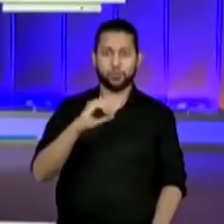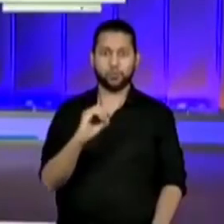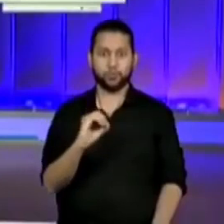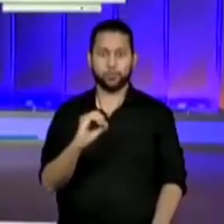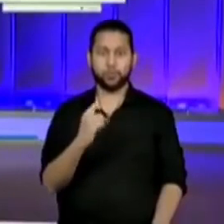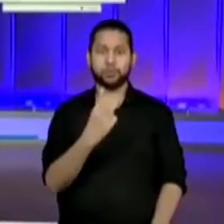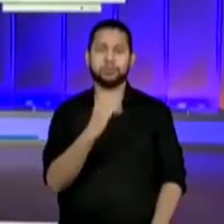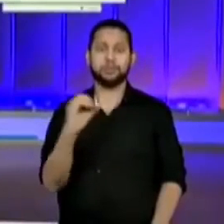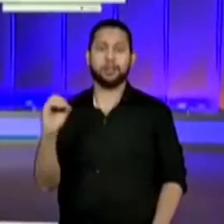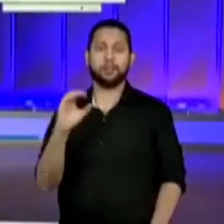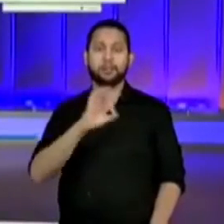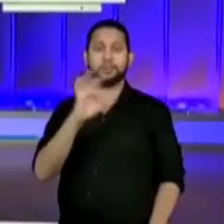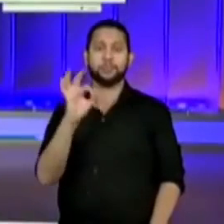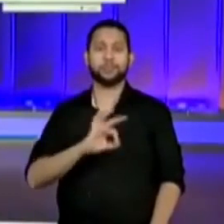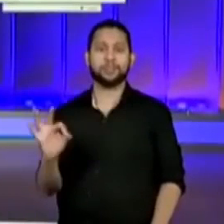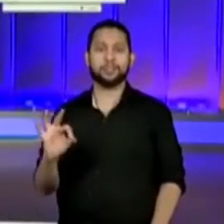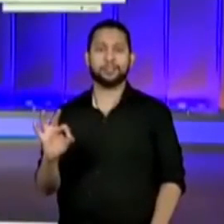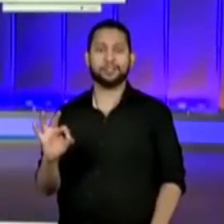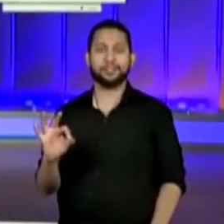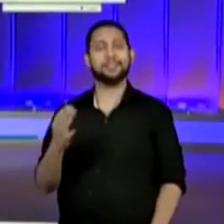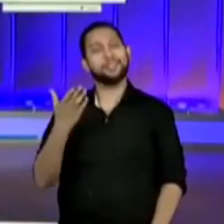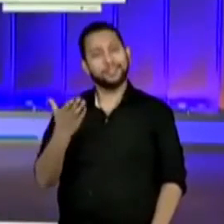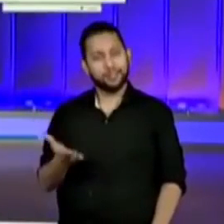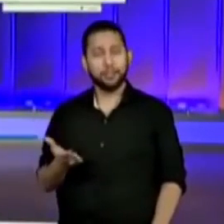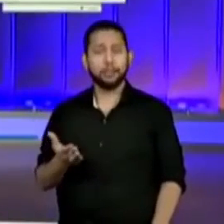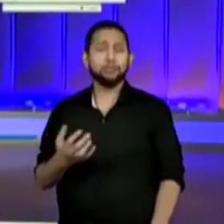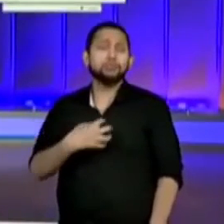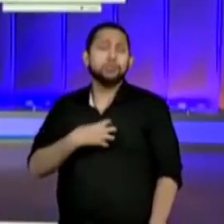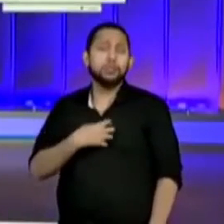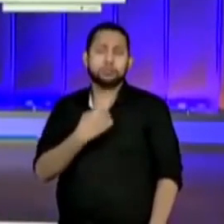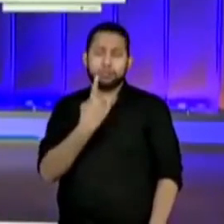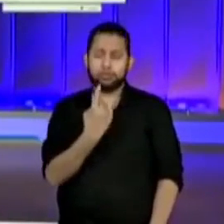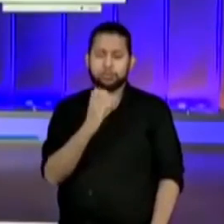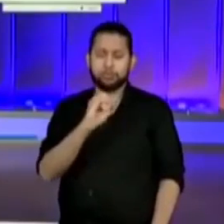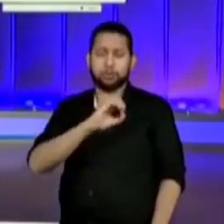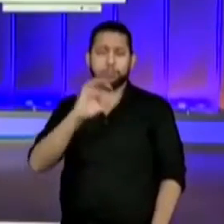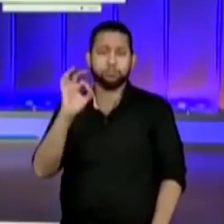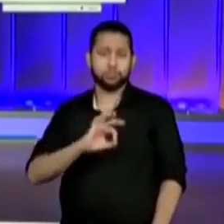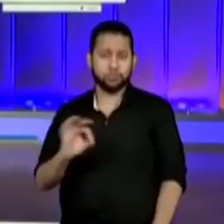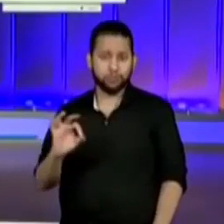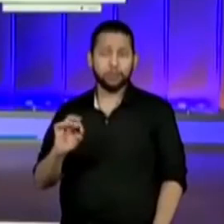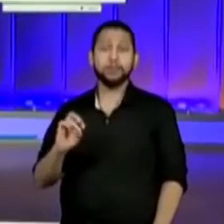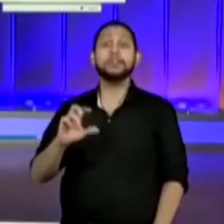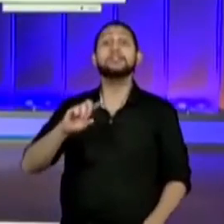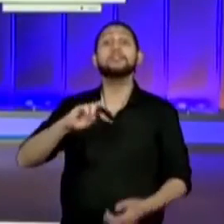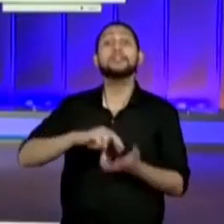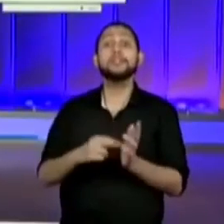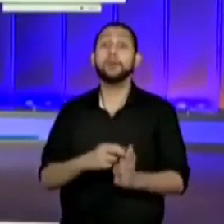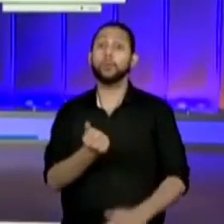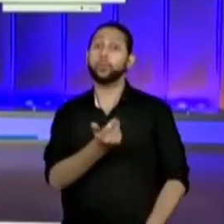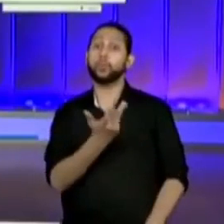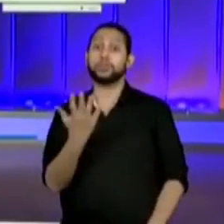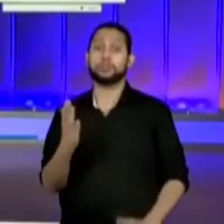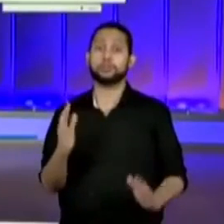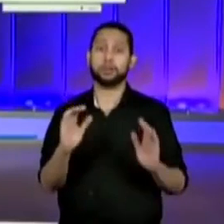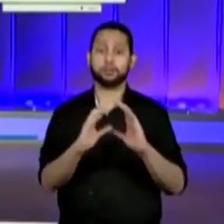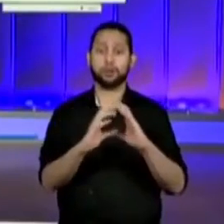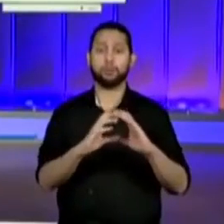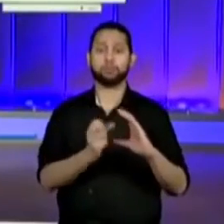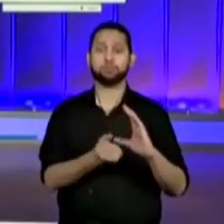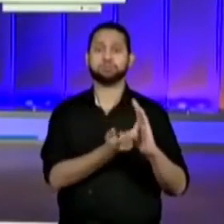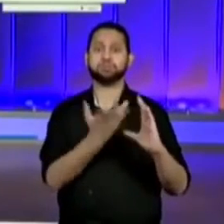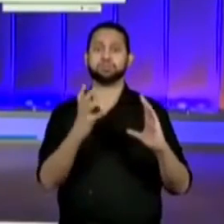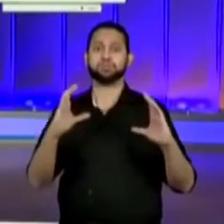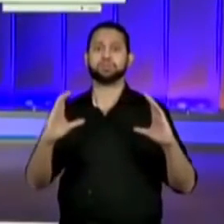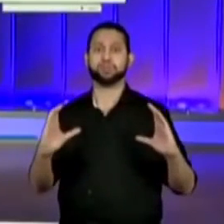de porcentagem a gente fala de um valor ou de uma quantidade nesse caso é de um valor